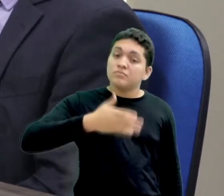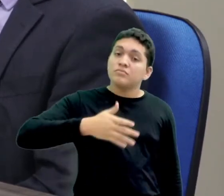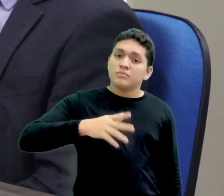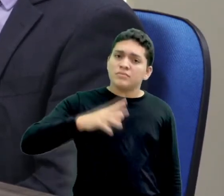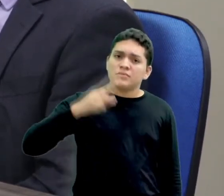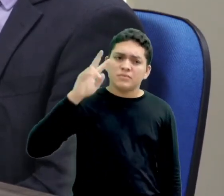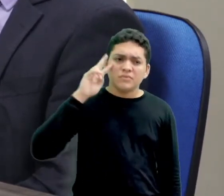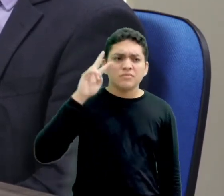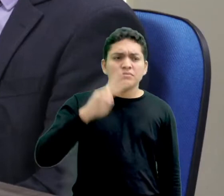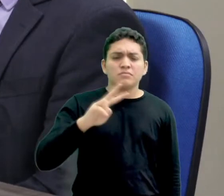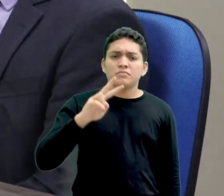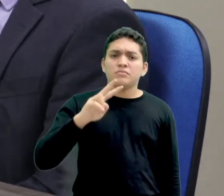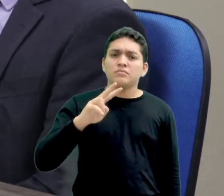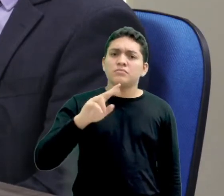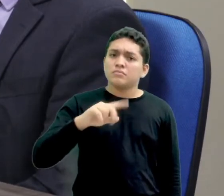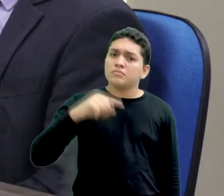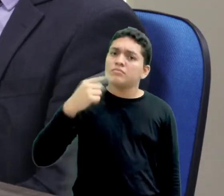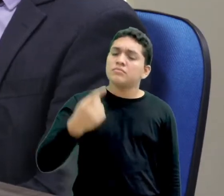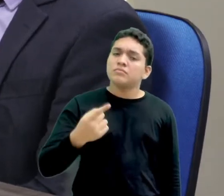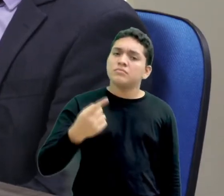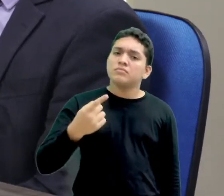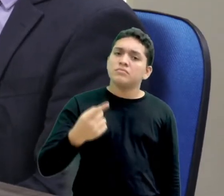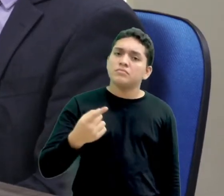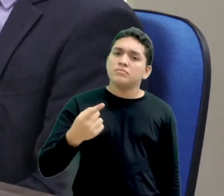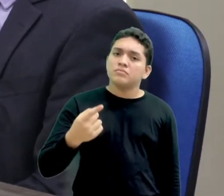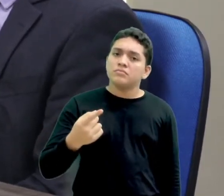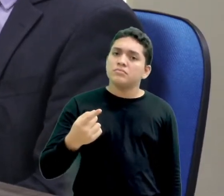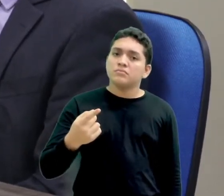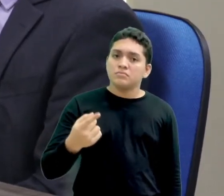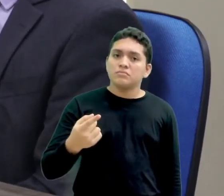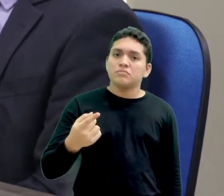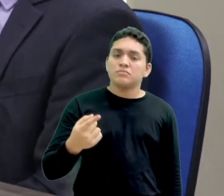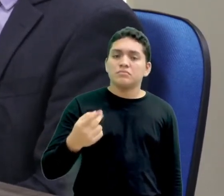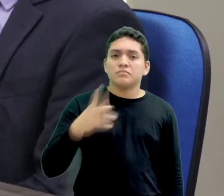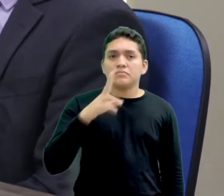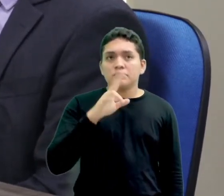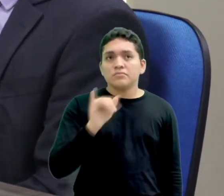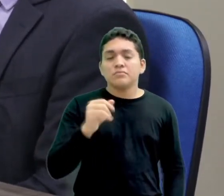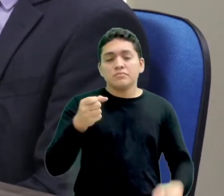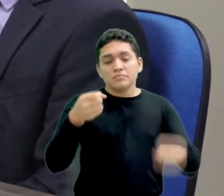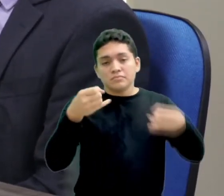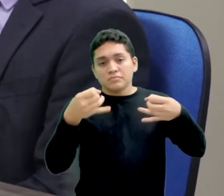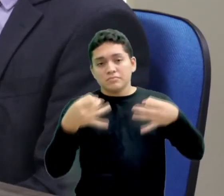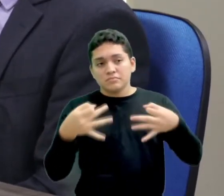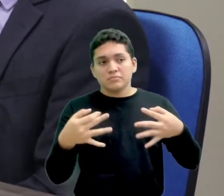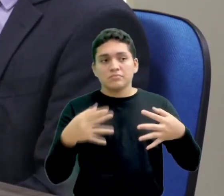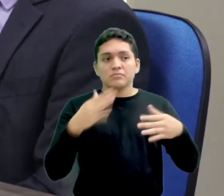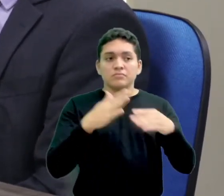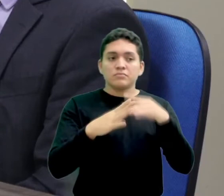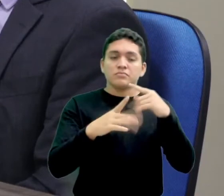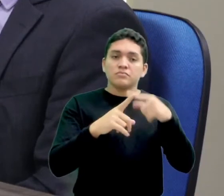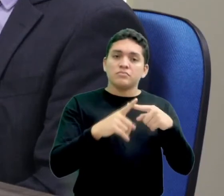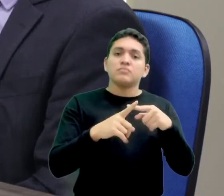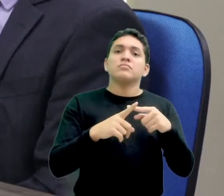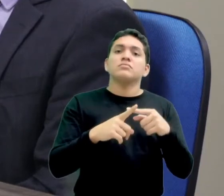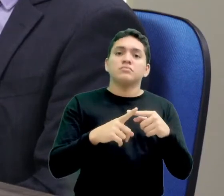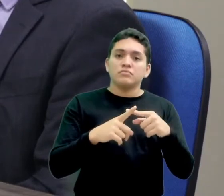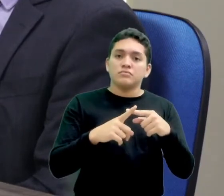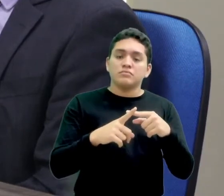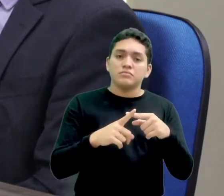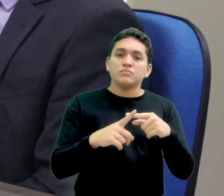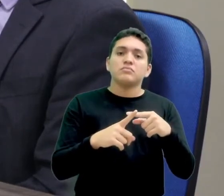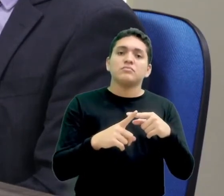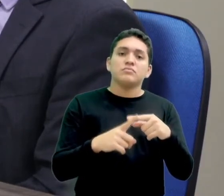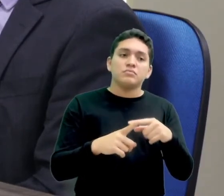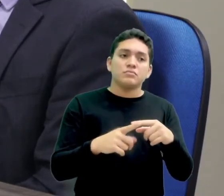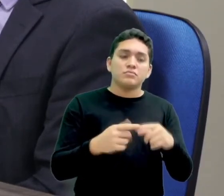episódio, logo depois, quando ele vai falar para a igreja que estava em Corinto, em